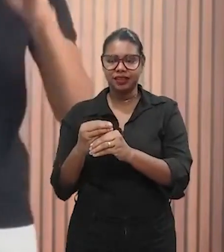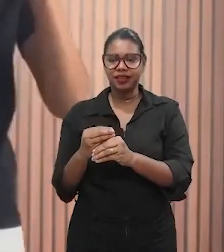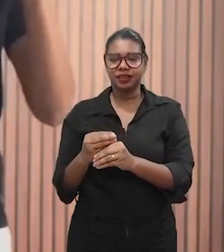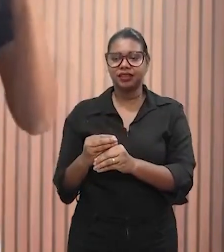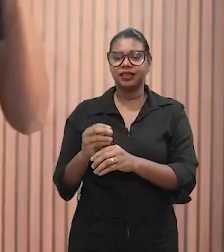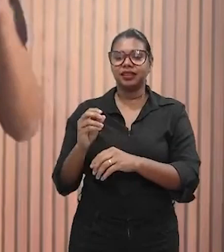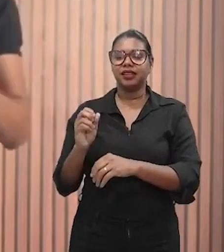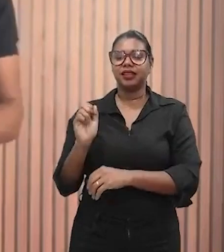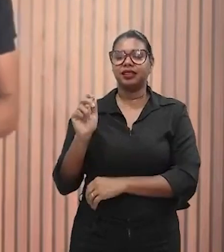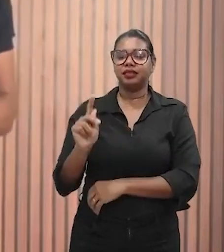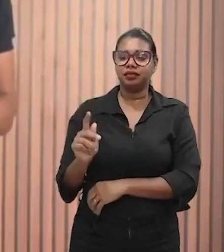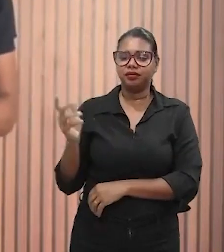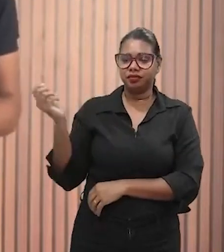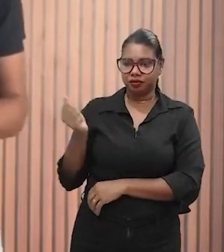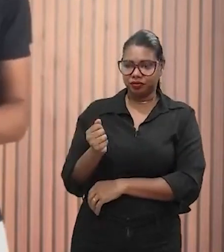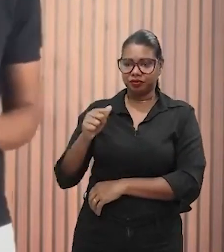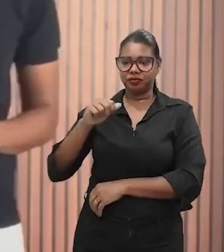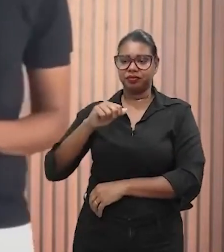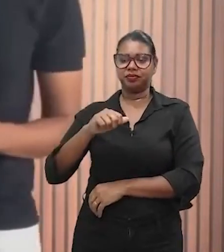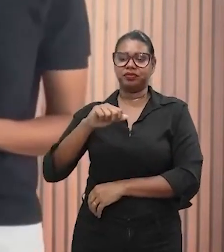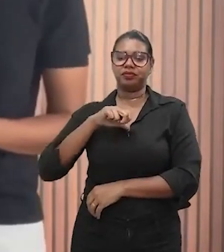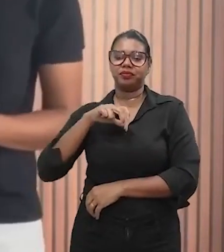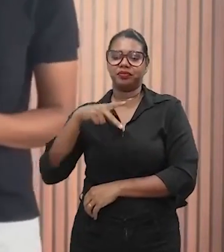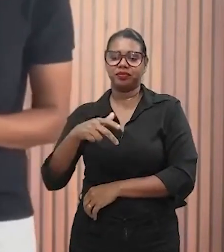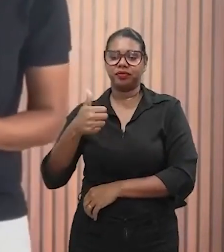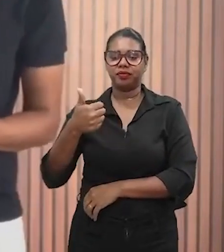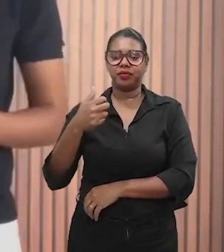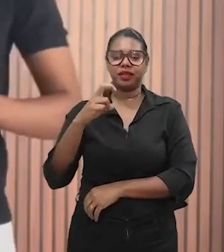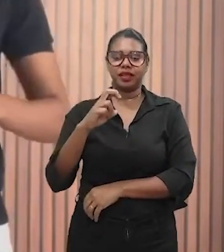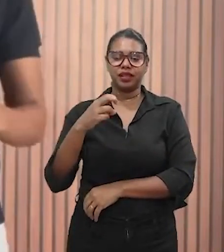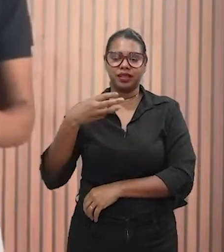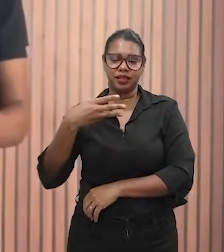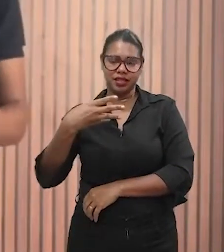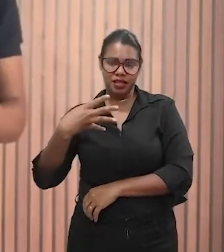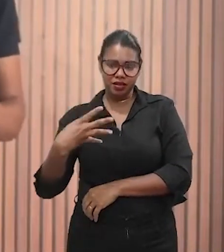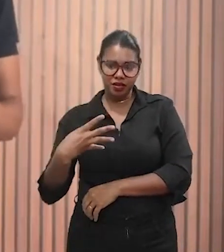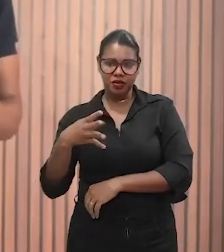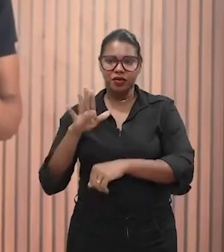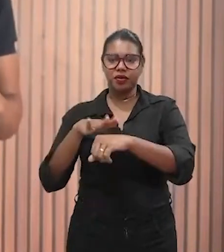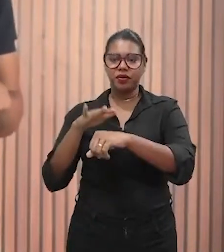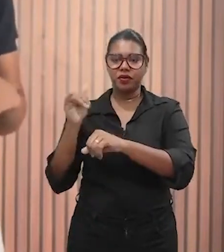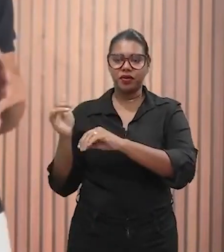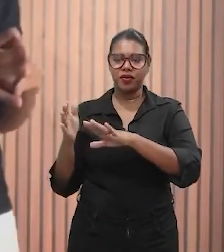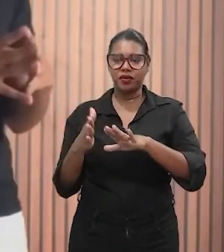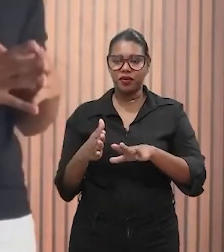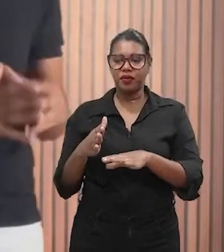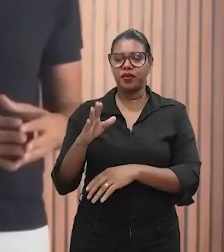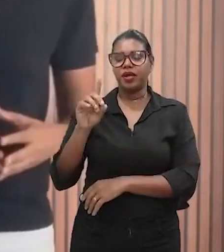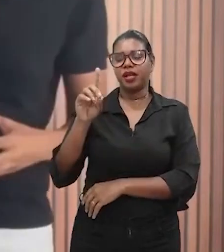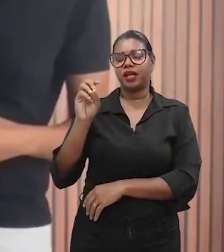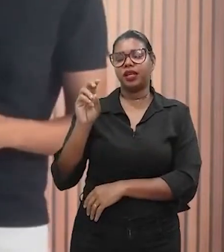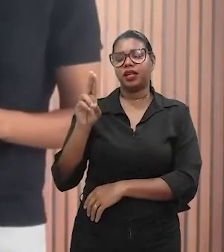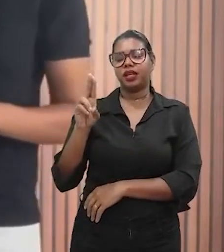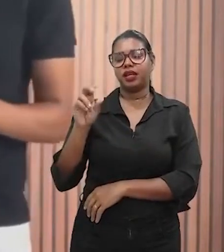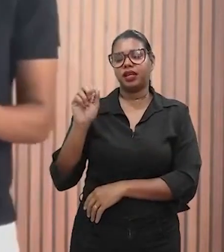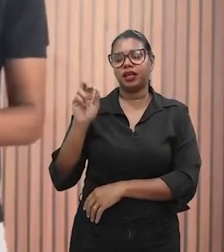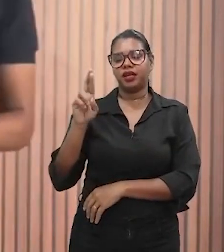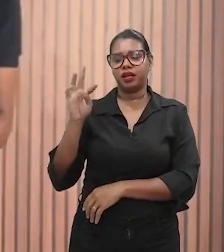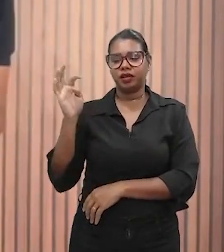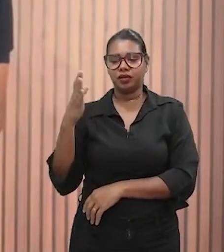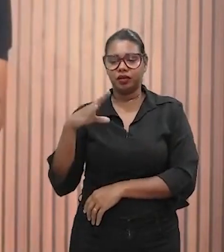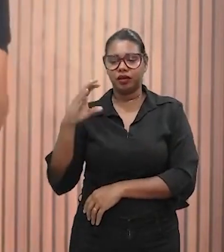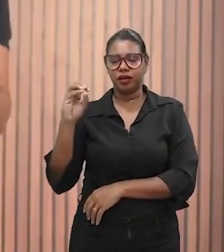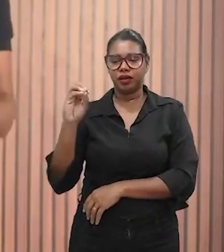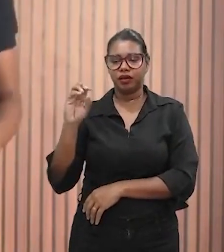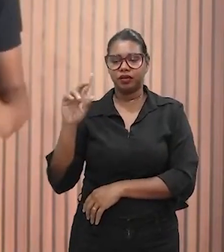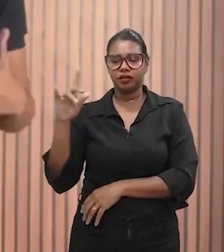a posse lá ainda em Portugal, em 1534, chamado de Duarte Coelho.